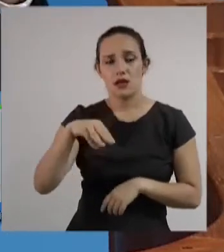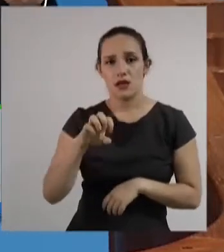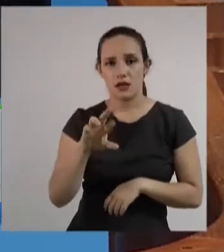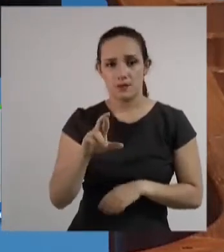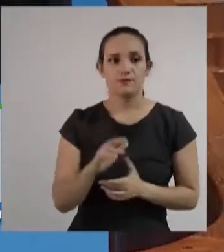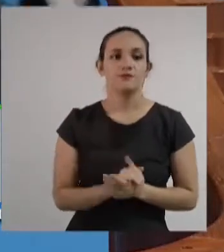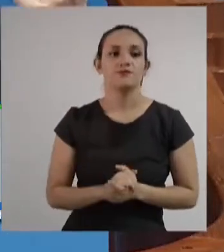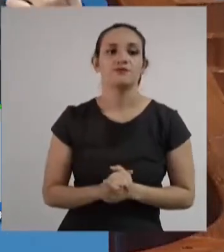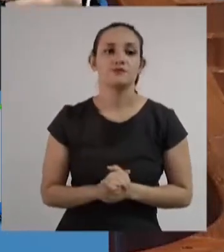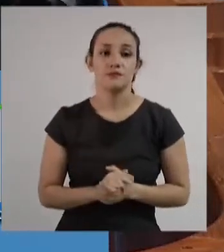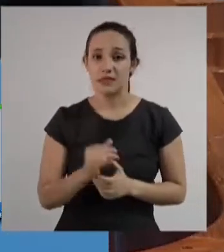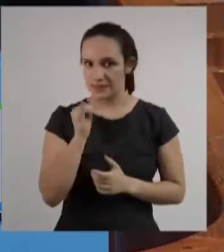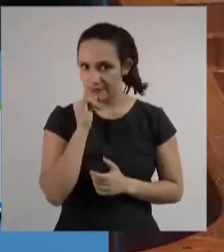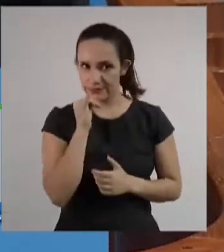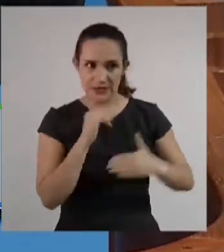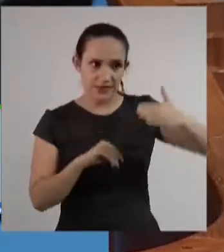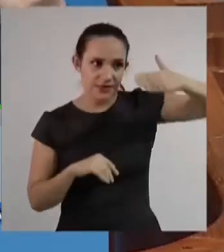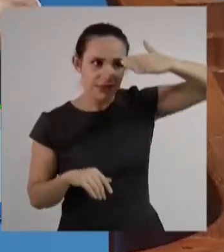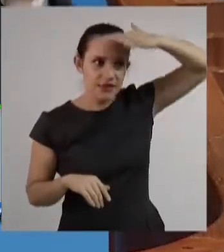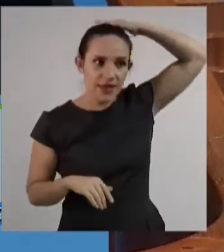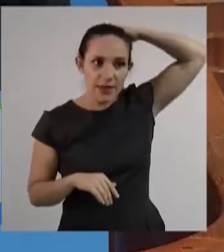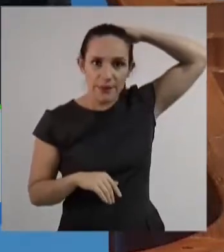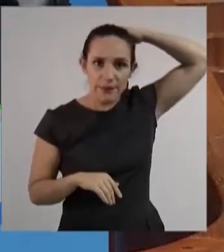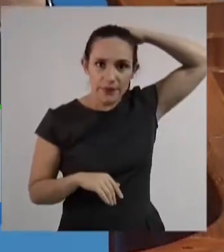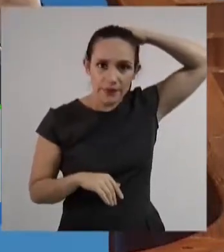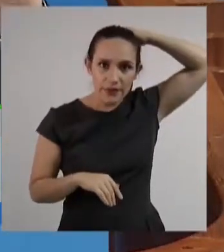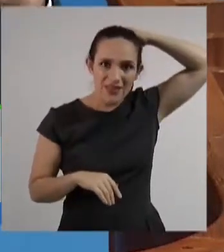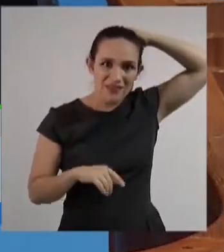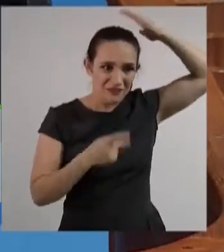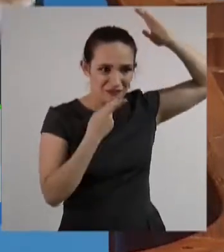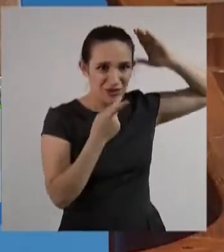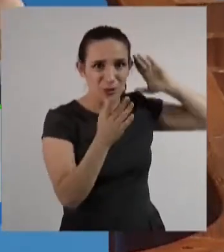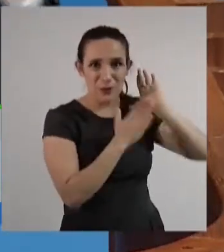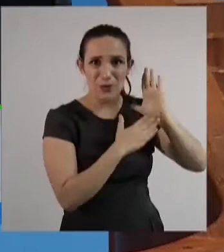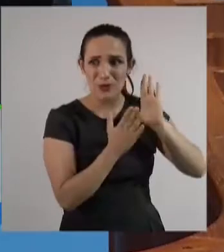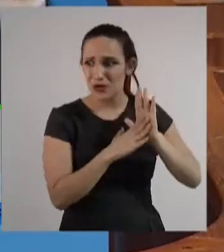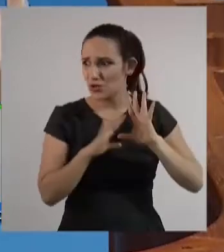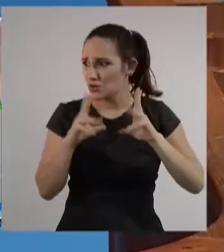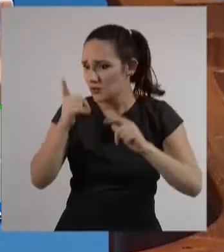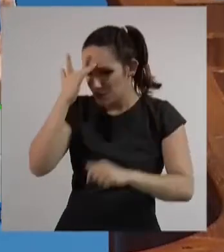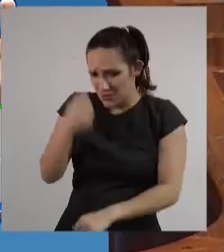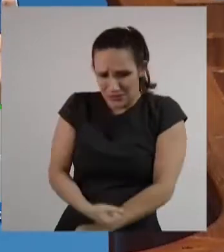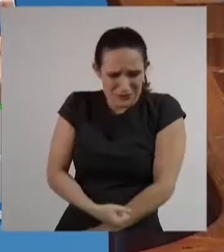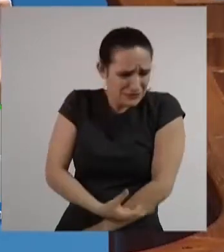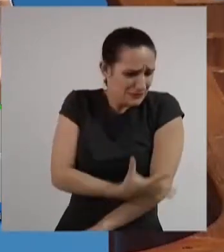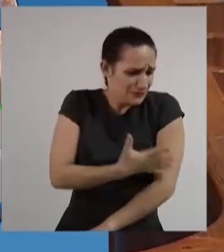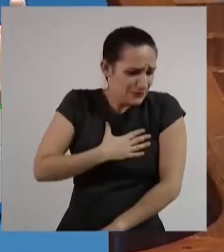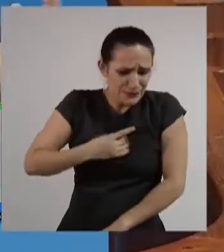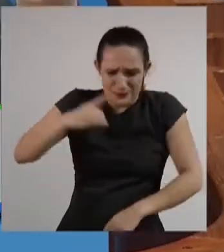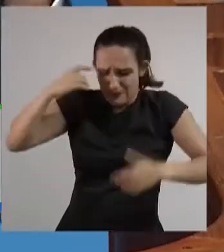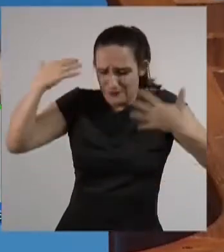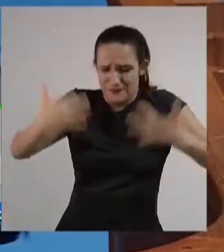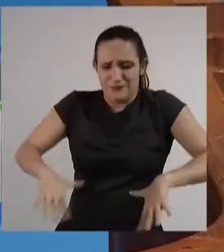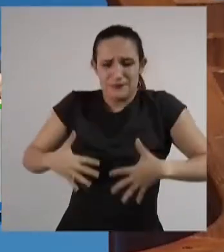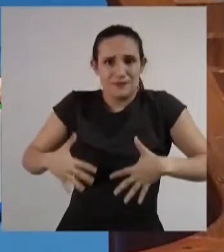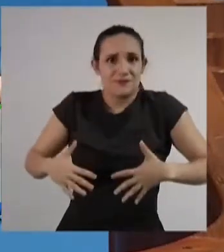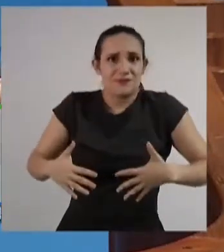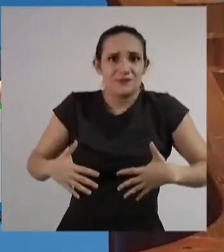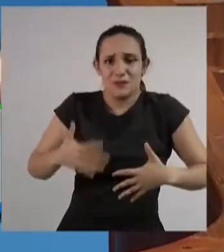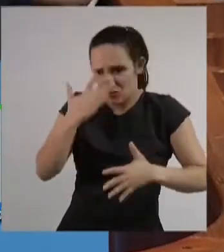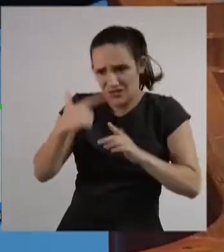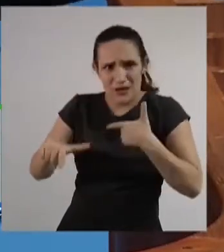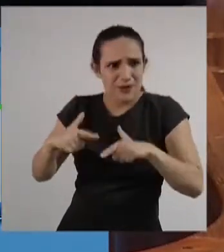Se a proposta do Temer estava arrepiando os cabelos da cabeça dos trabalhadores,